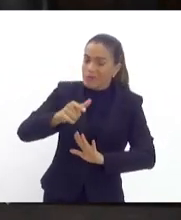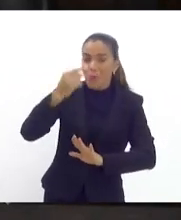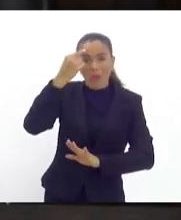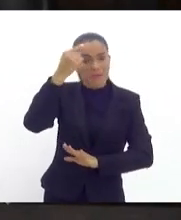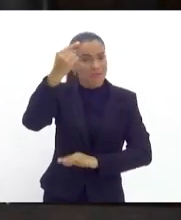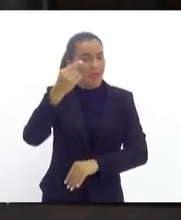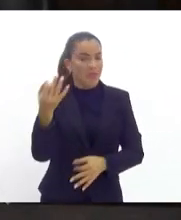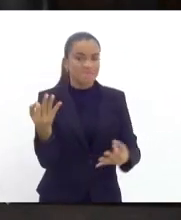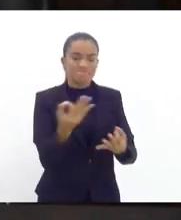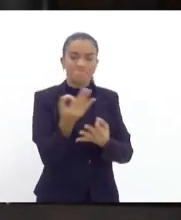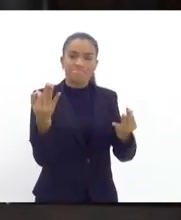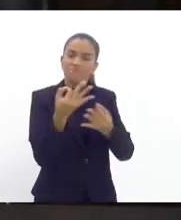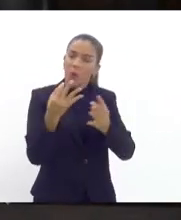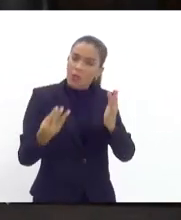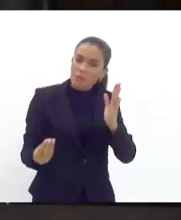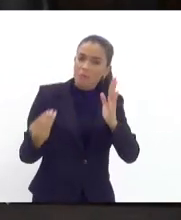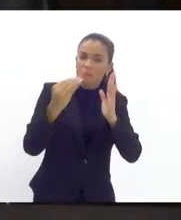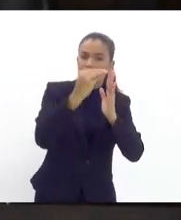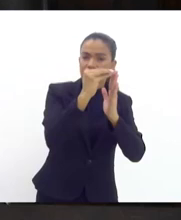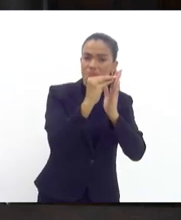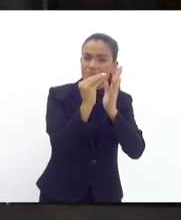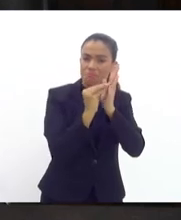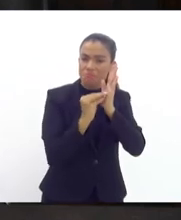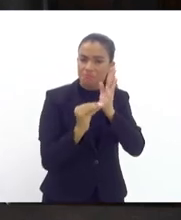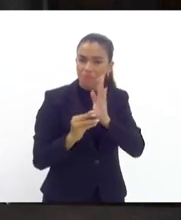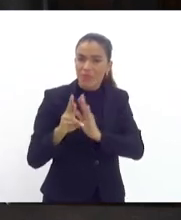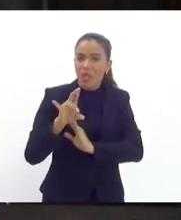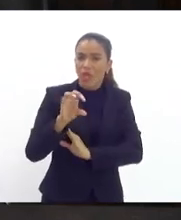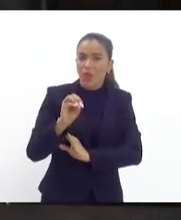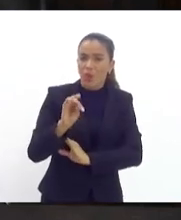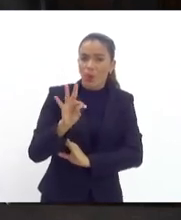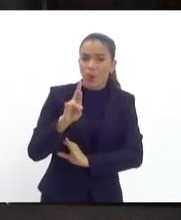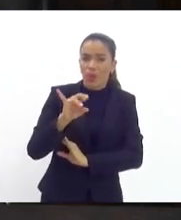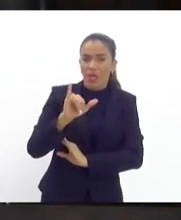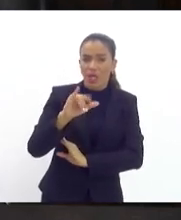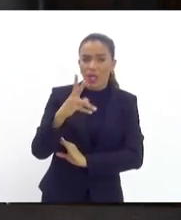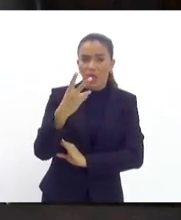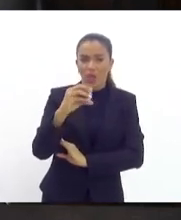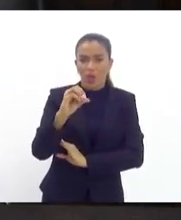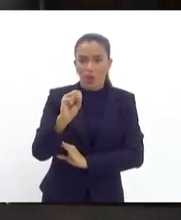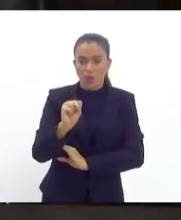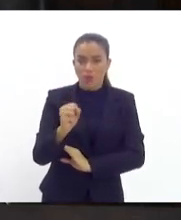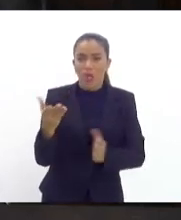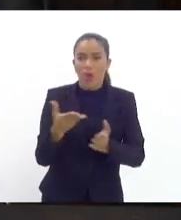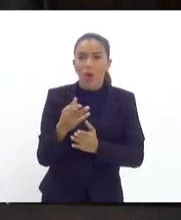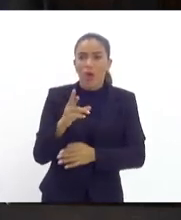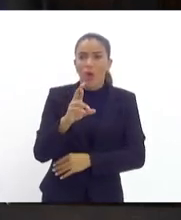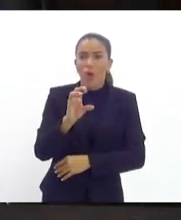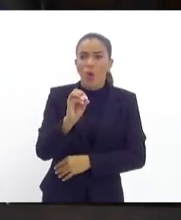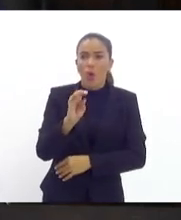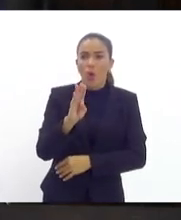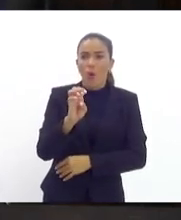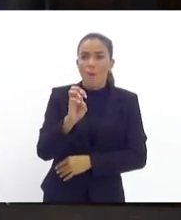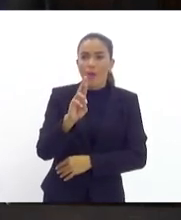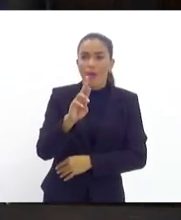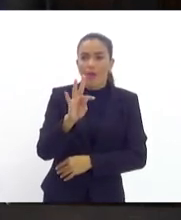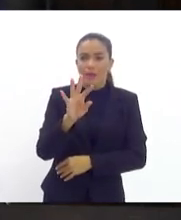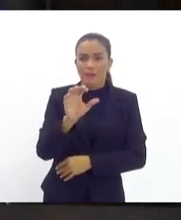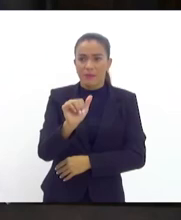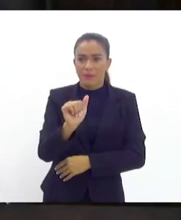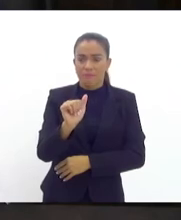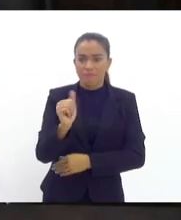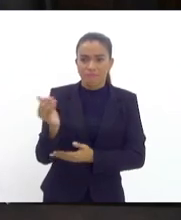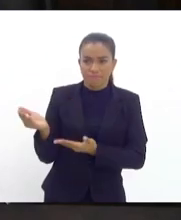ideia que a gente pode botar também no diálogo com a com a Rio Tríade com a Secretaria de Transporte chamar a senhora Roberta Vasconcelos queria fazer uso da palavra tá aqui